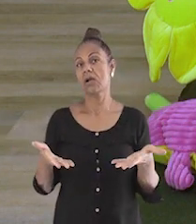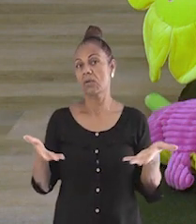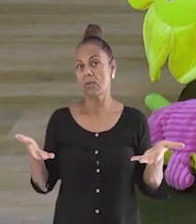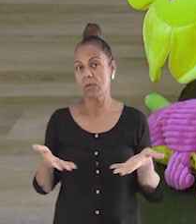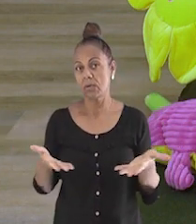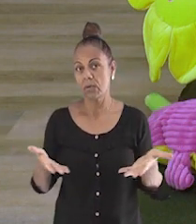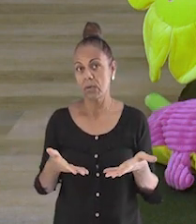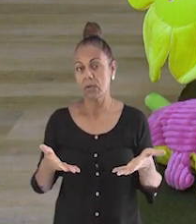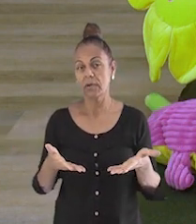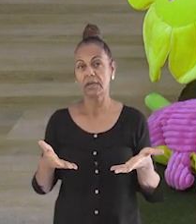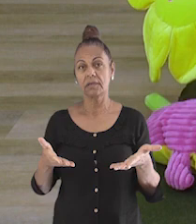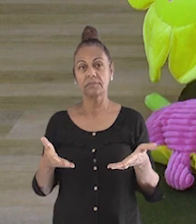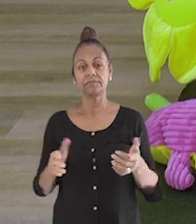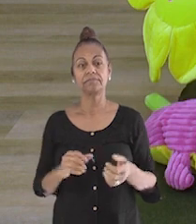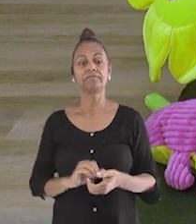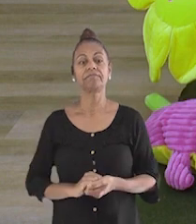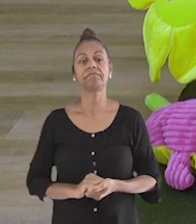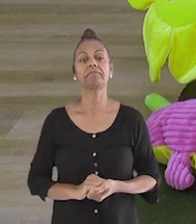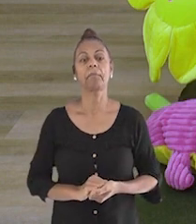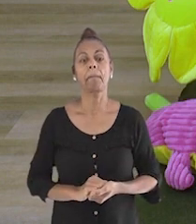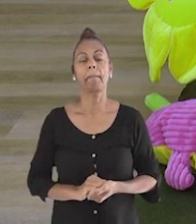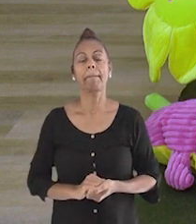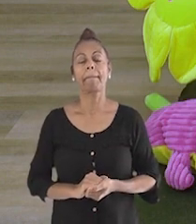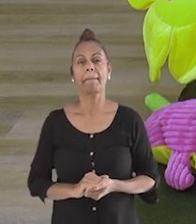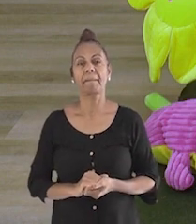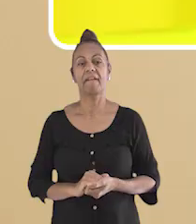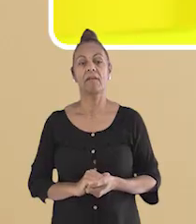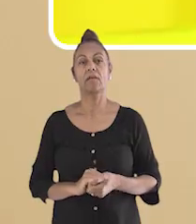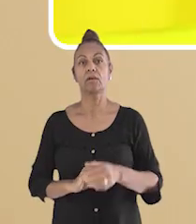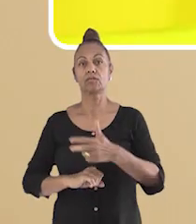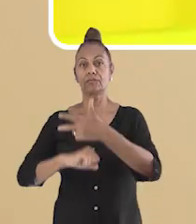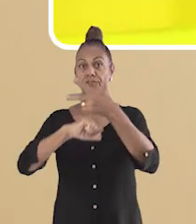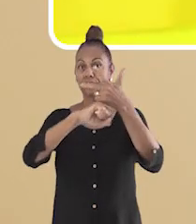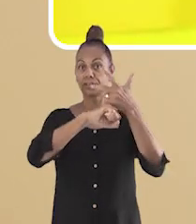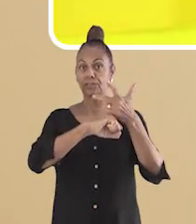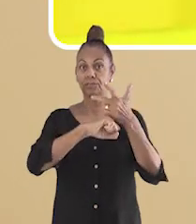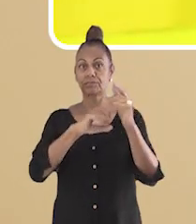vídeo musical Bicho Folha e Bicho Pau.